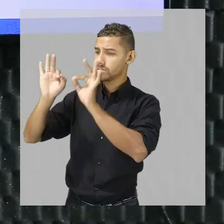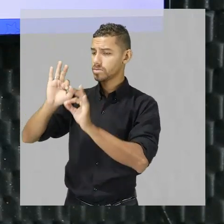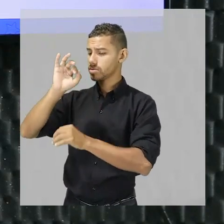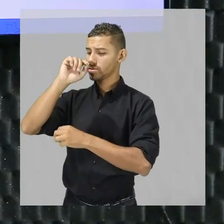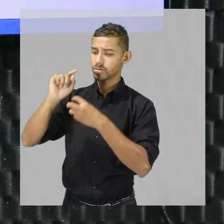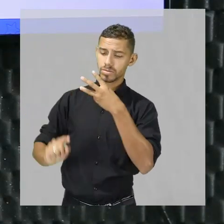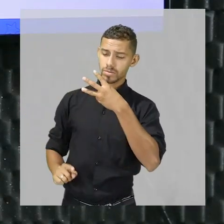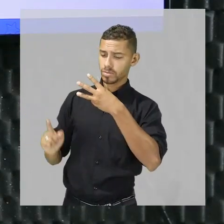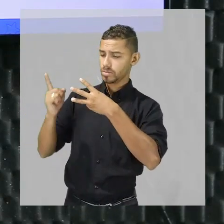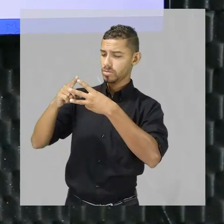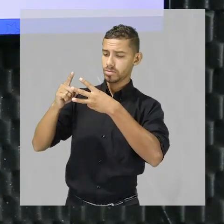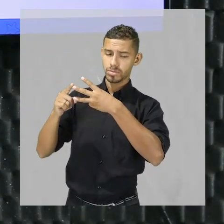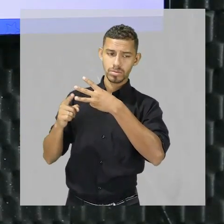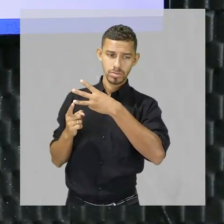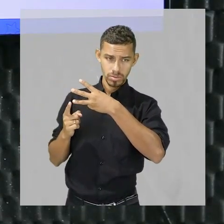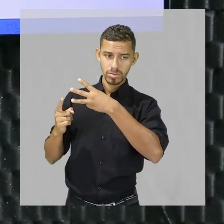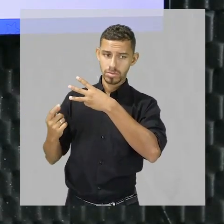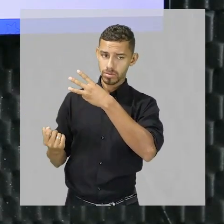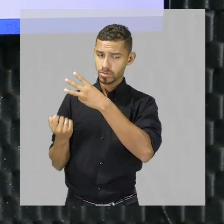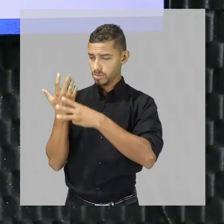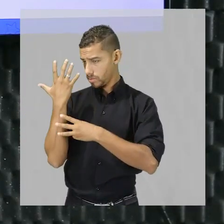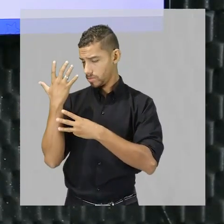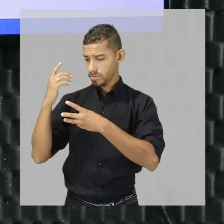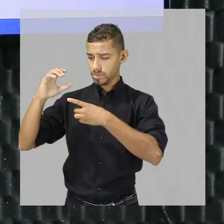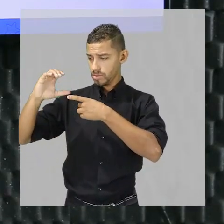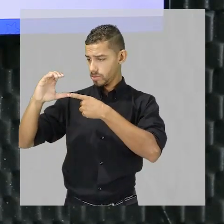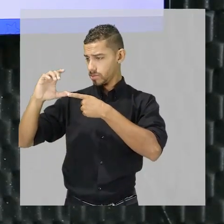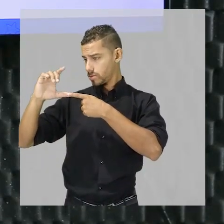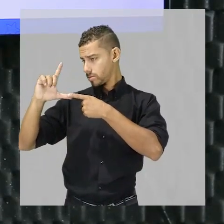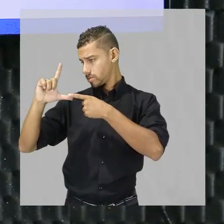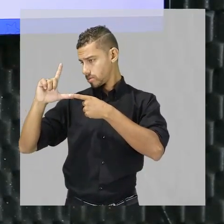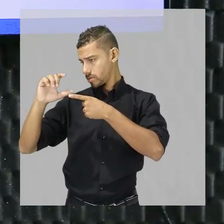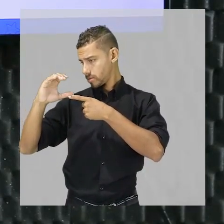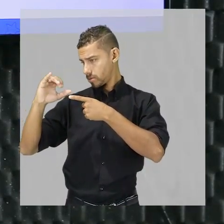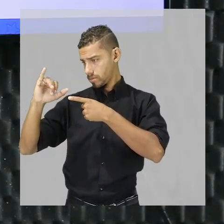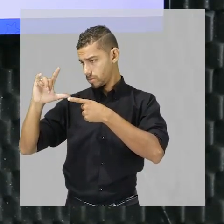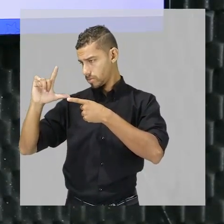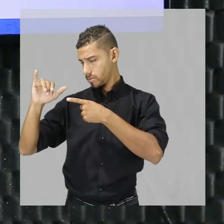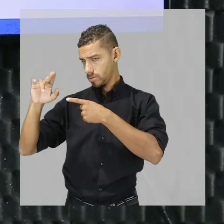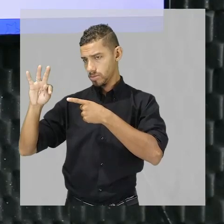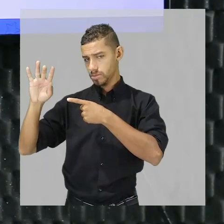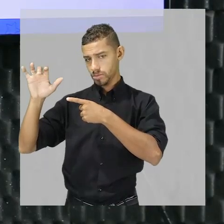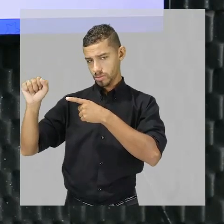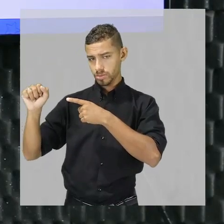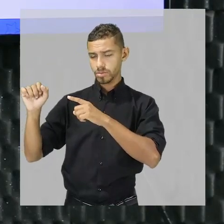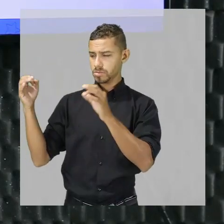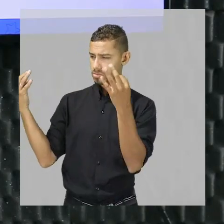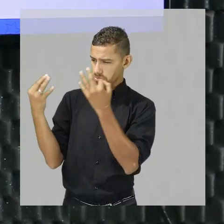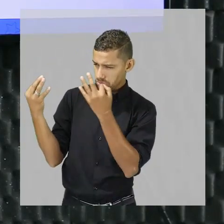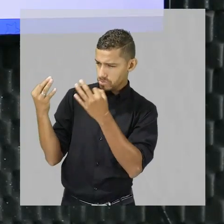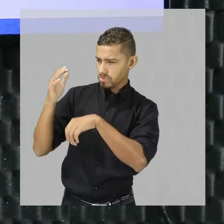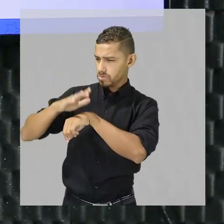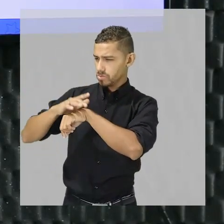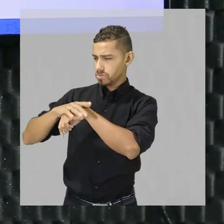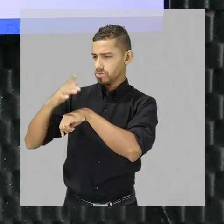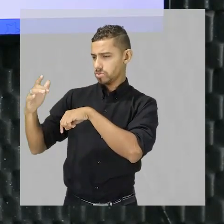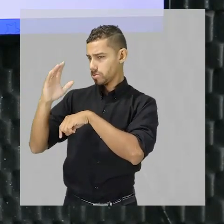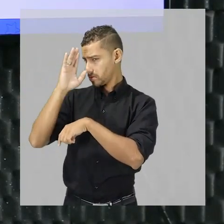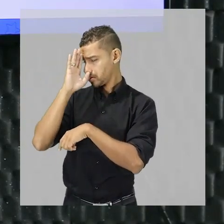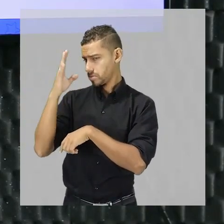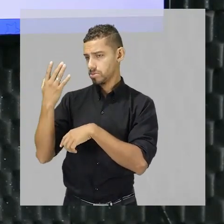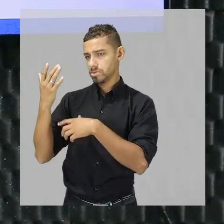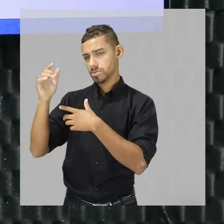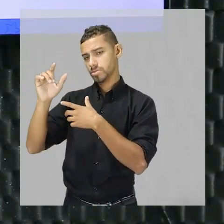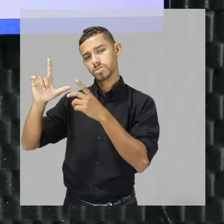tipos, né, de projeções. As projeções cilíndricas, que vão buscar representar o mapa com perfeição, principalmente nas regiões de